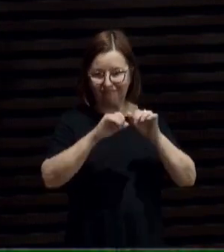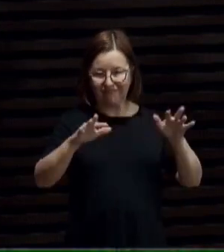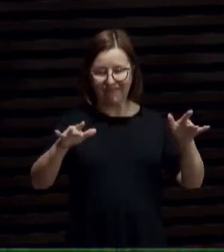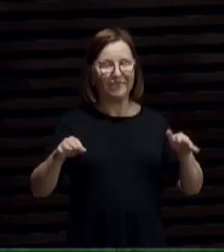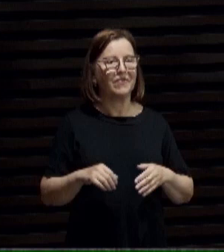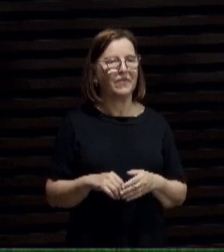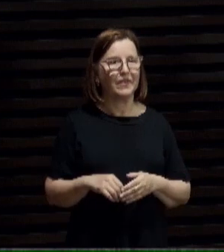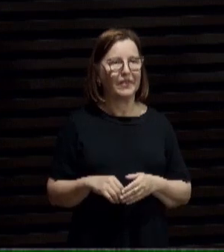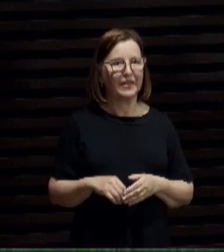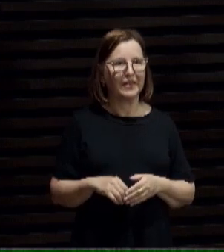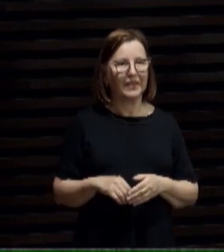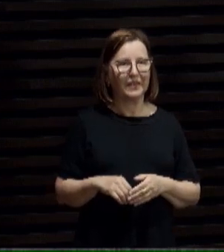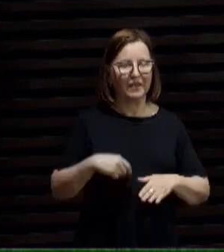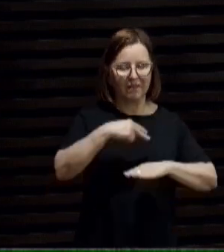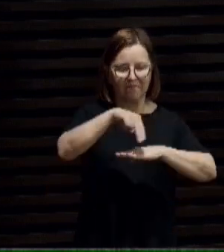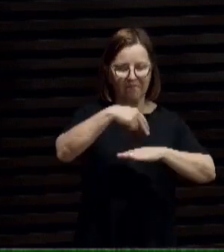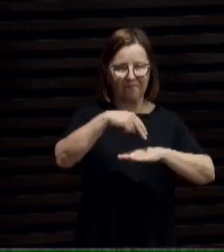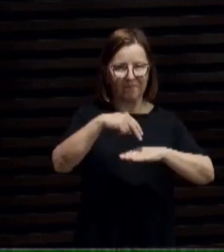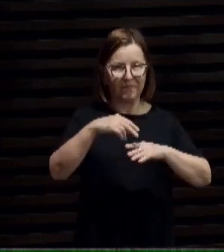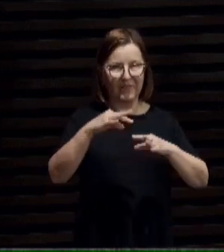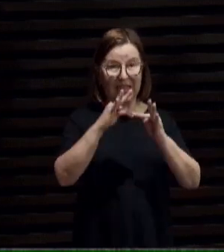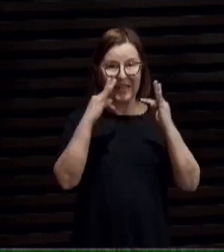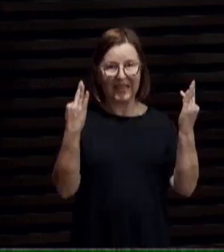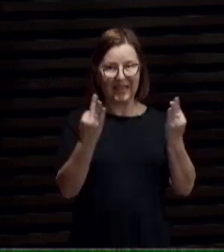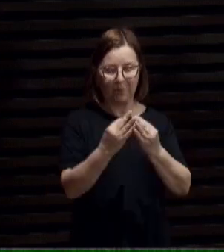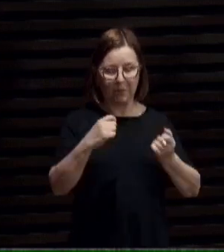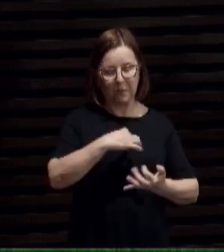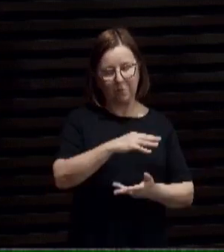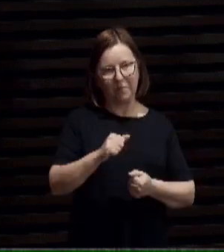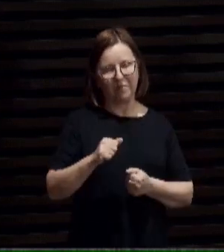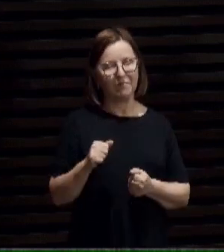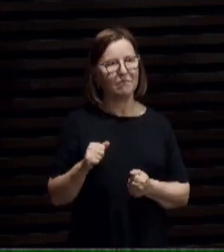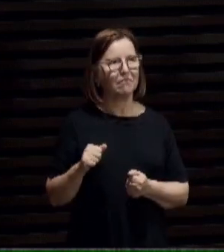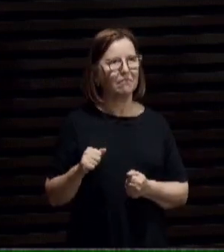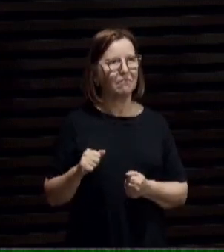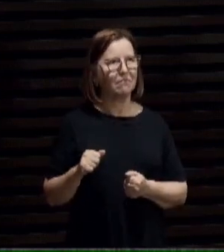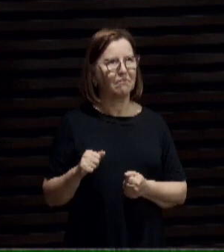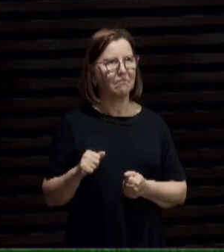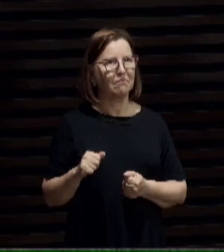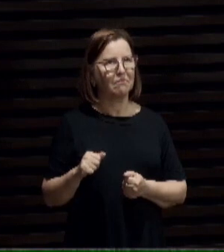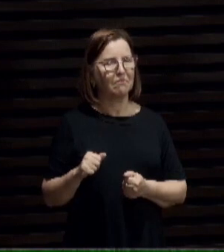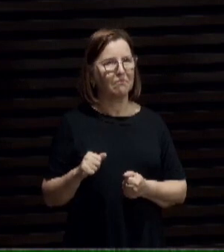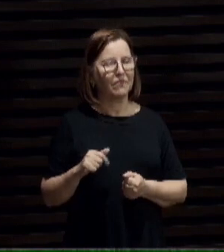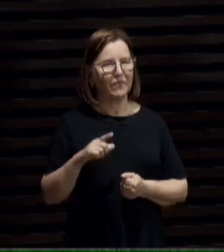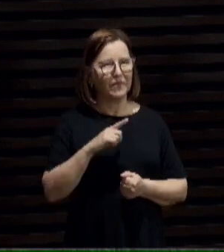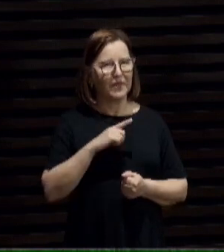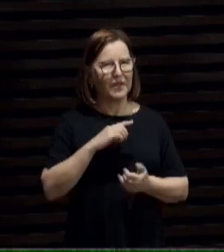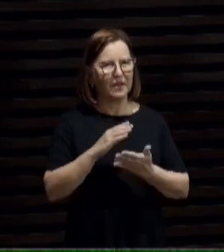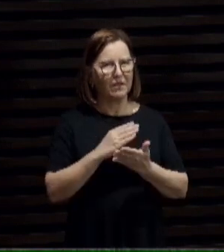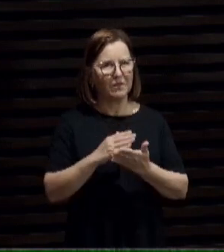As raças e tribos do mundo. Tem mais, mas tem umas que parece que